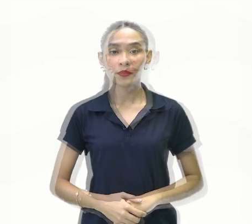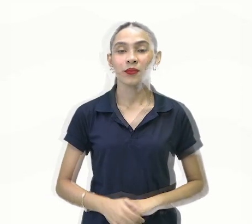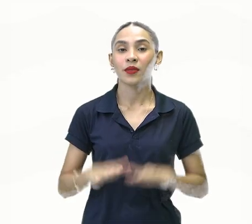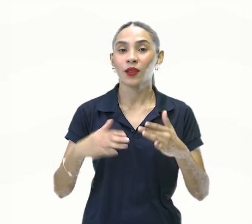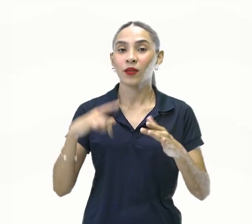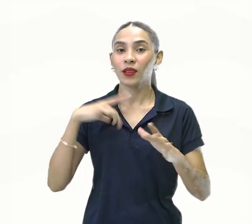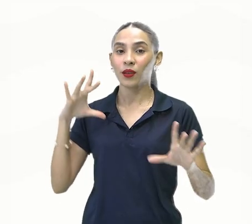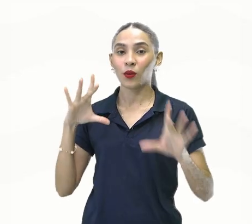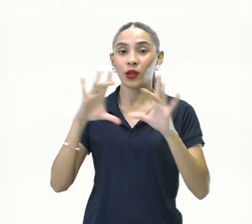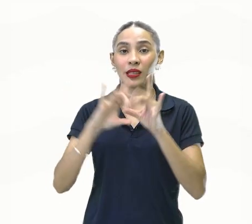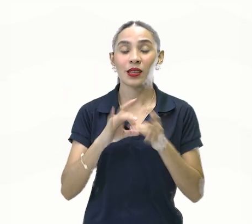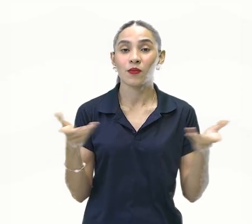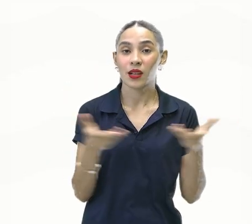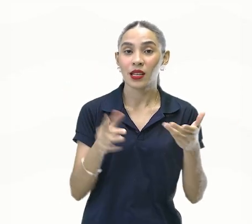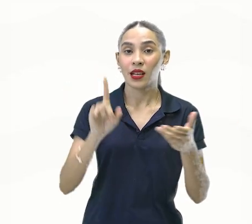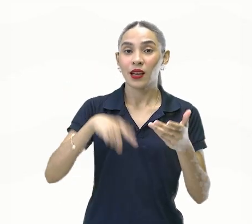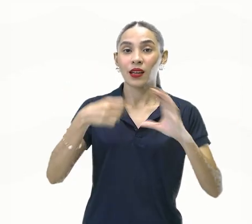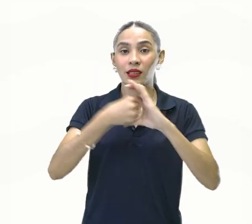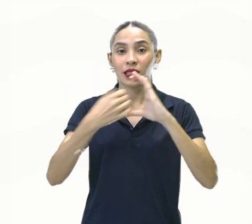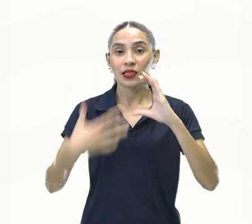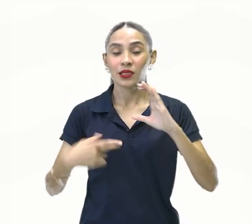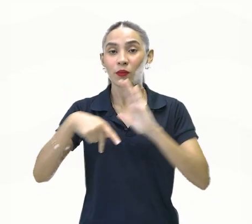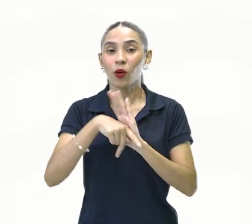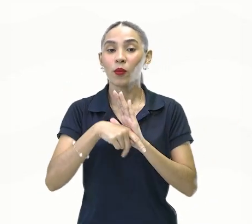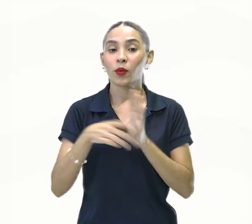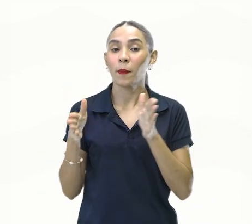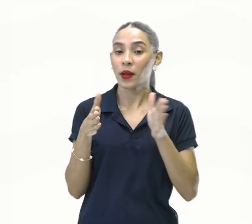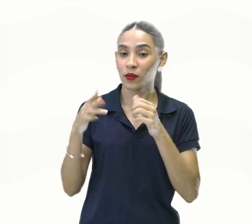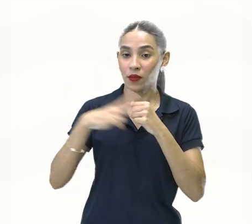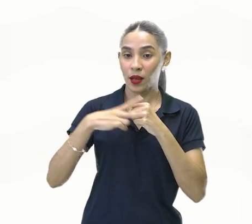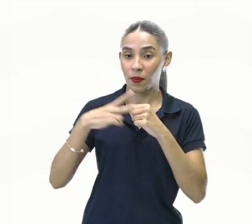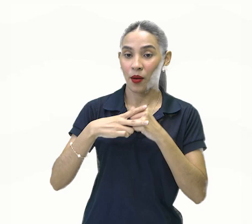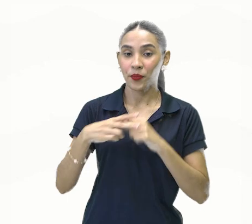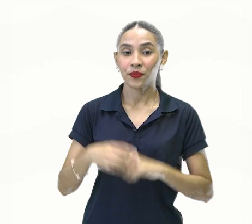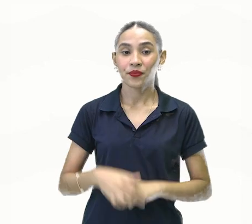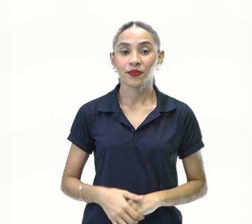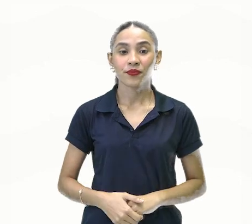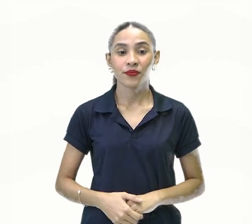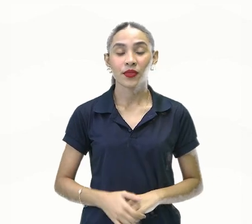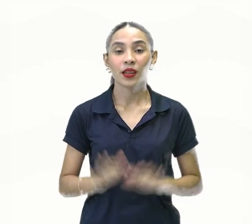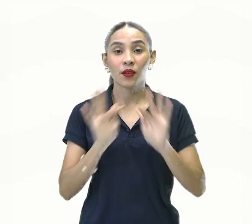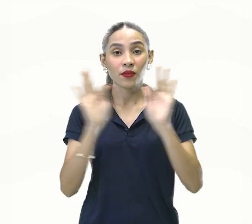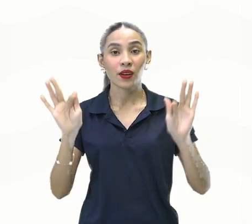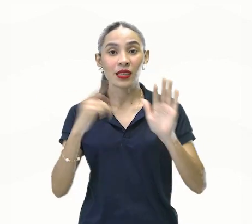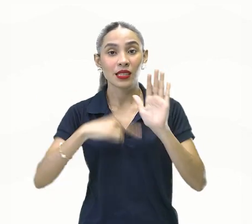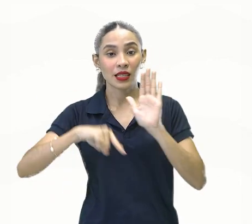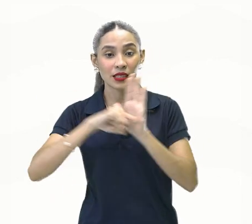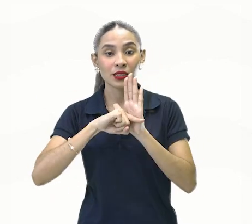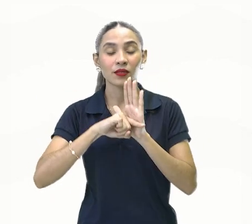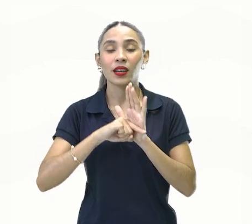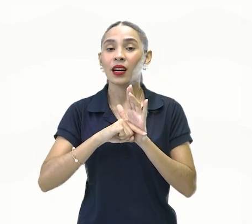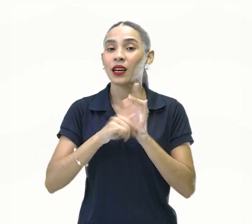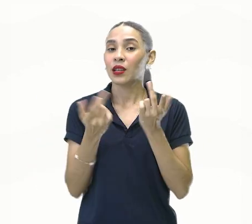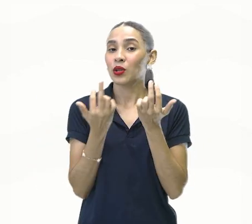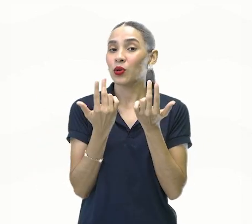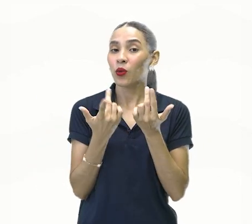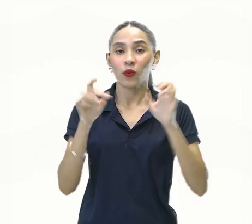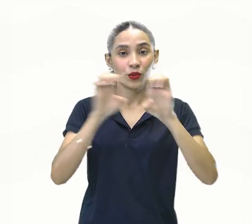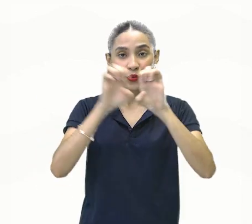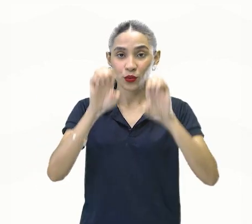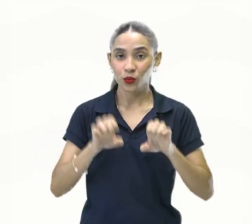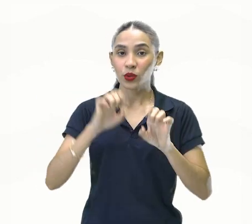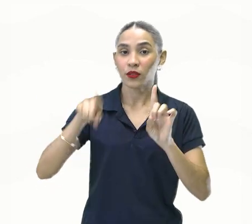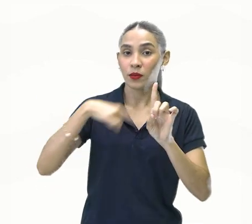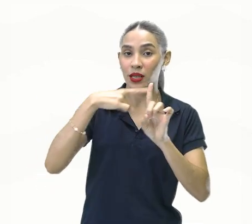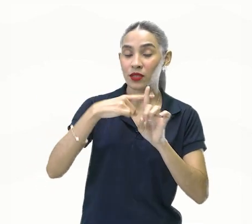essa conexão com o presente, é uma característica desse tempo verbal. Frases negativas. Segue a mesma estrutura da afirmativa,